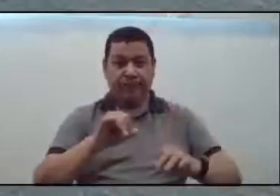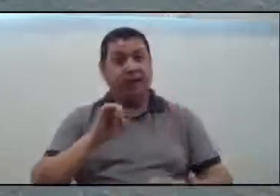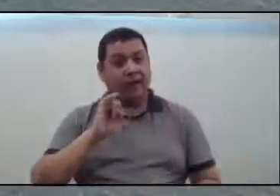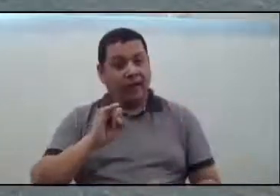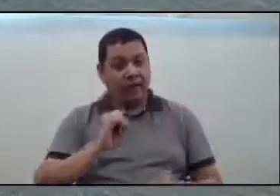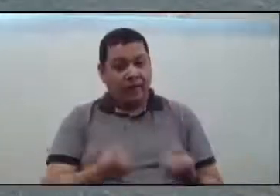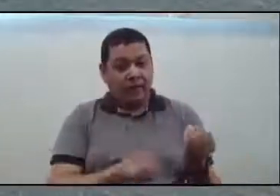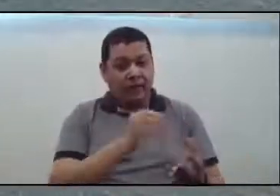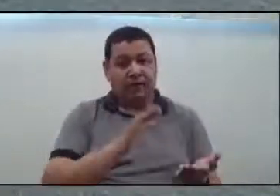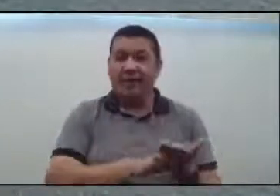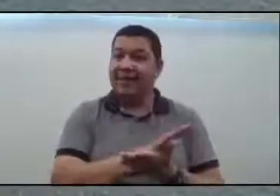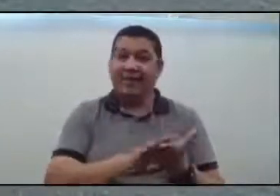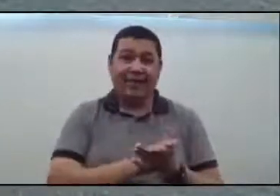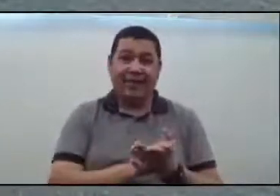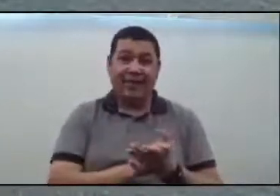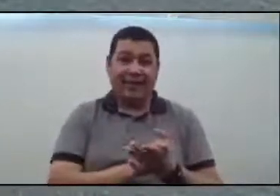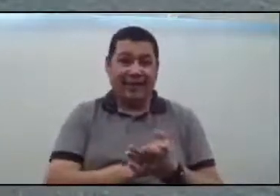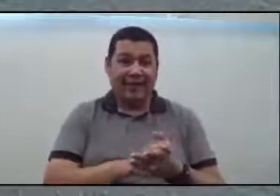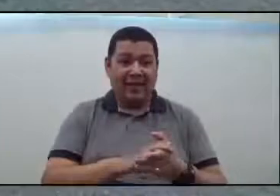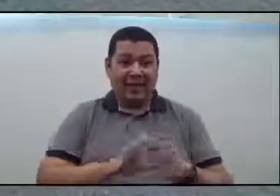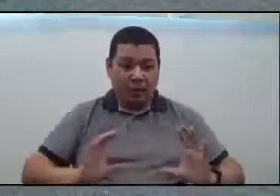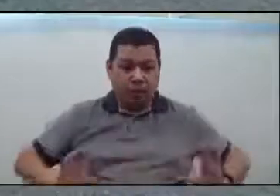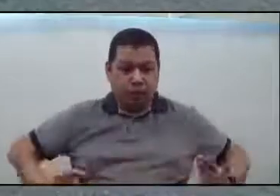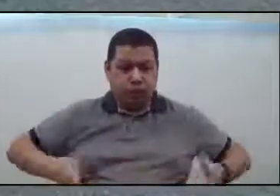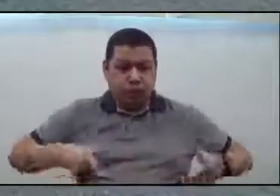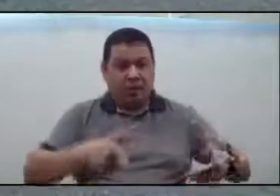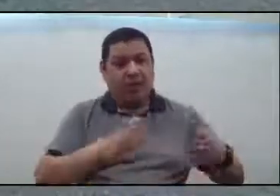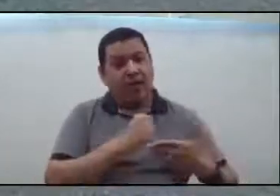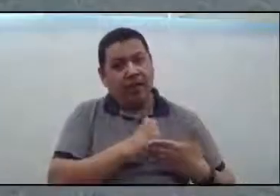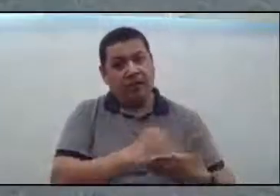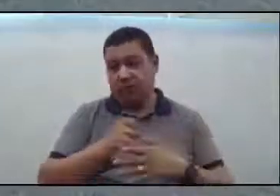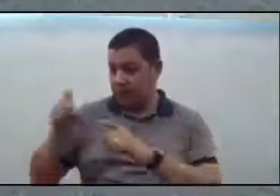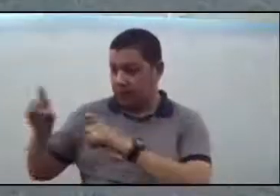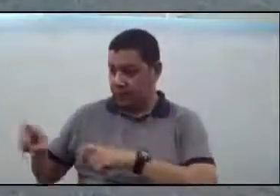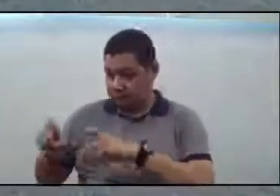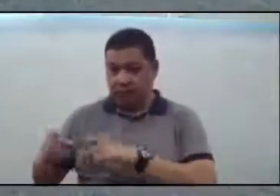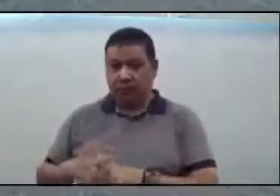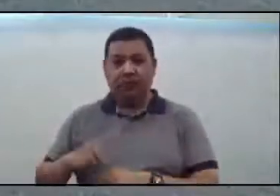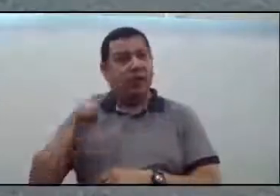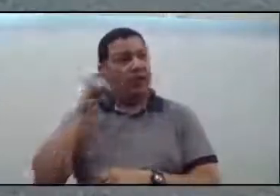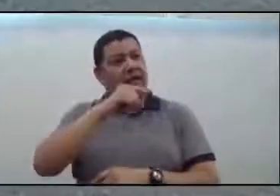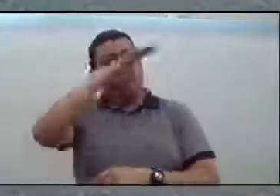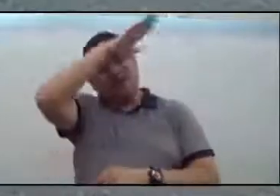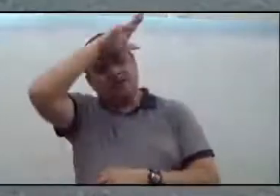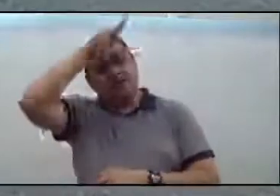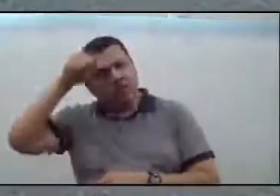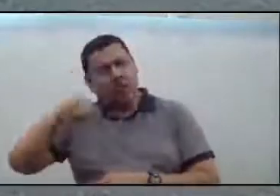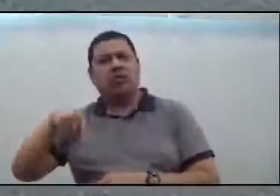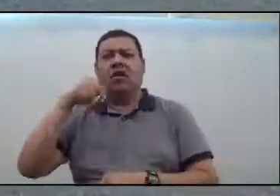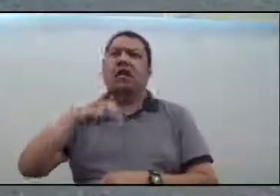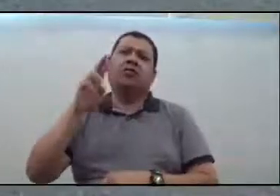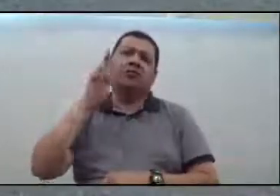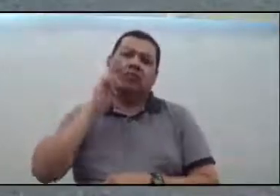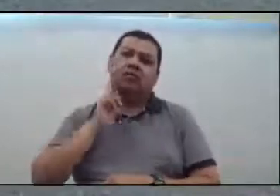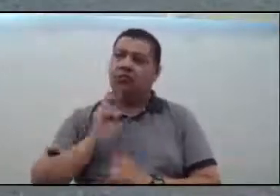nossos agricultores no estado de Rondônia, os nossos agricultores lá na Amazônia, enfim, aonde